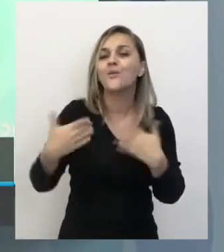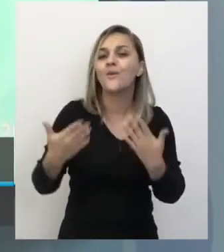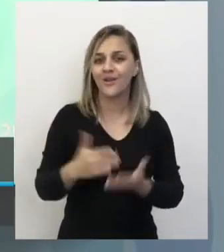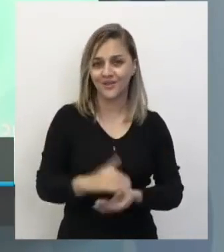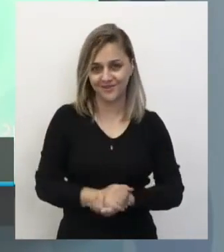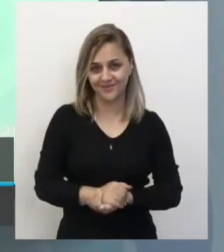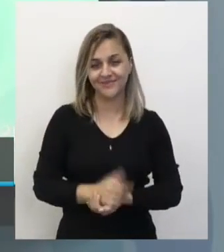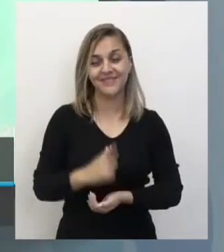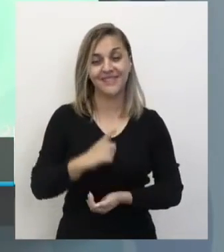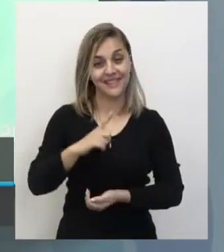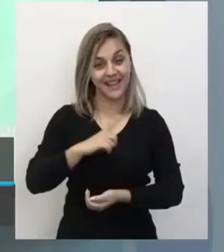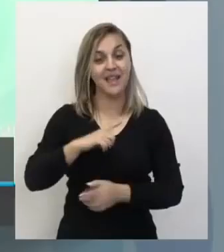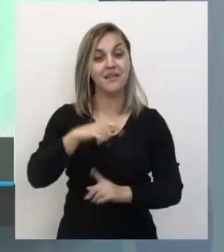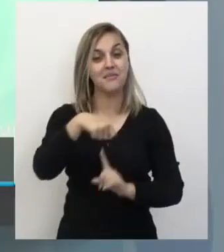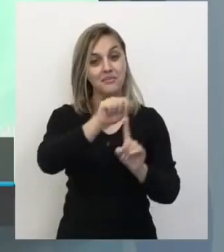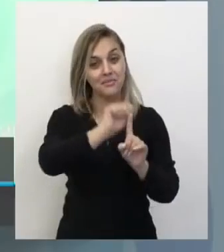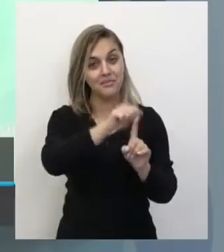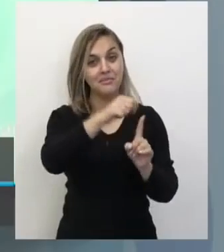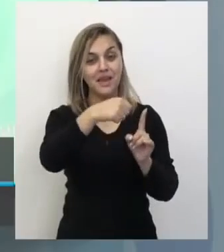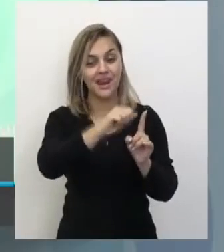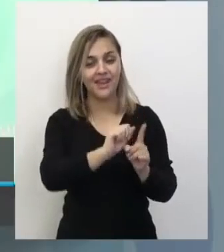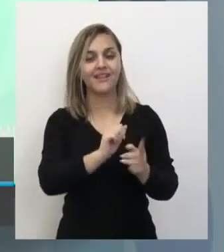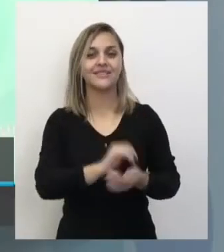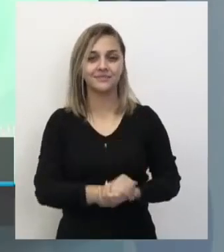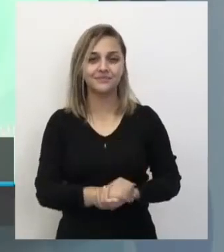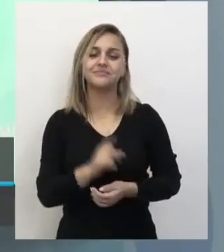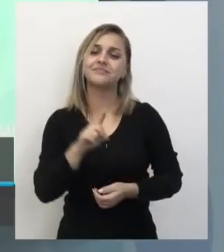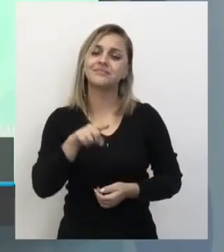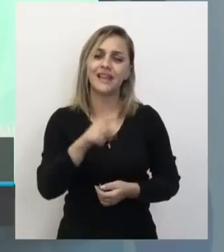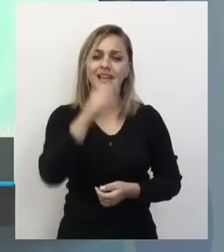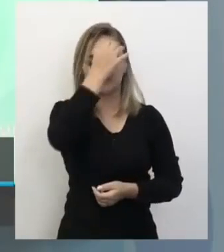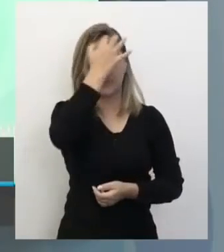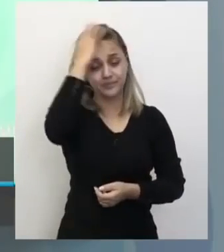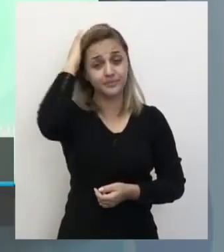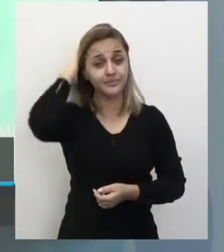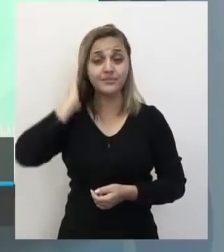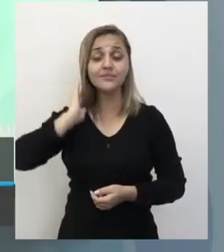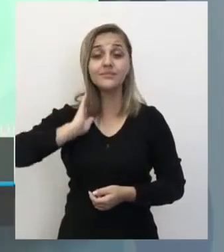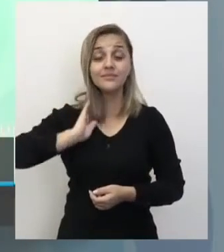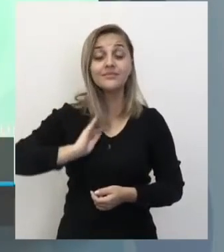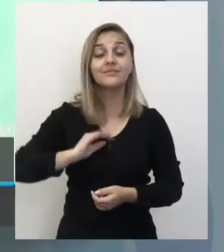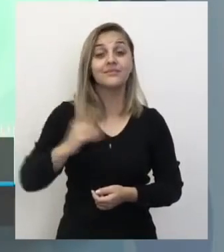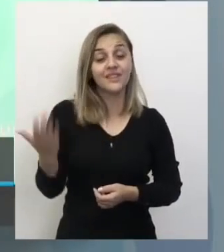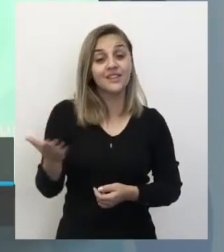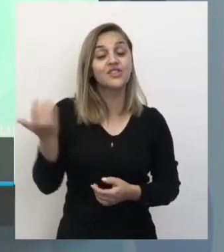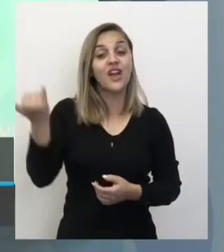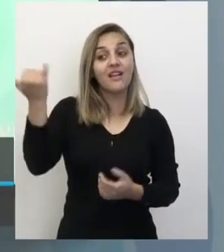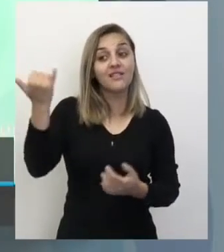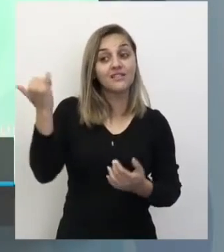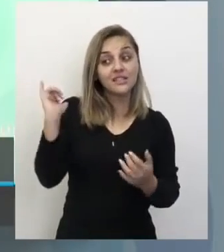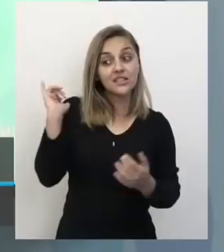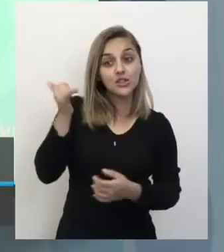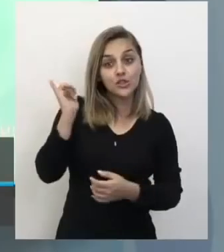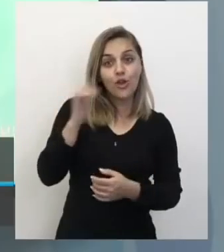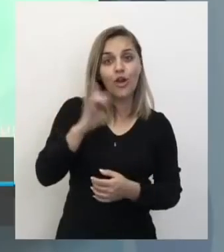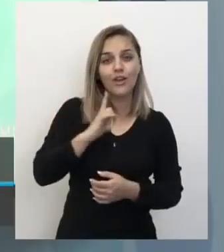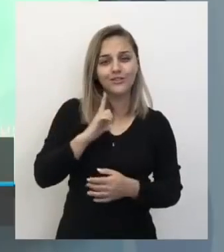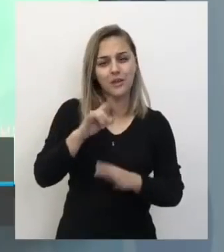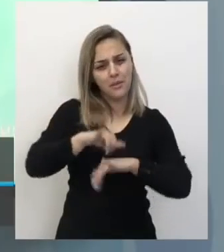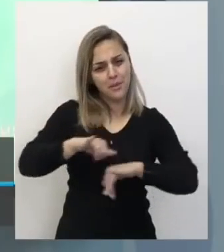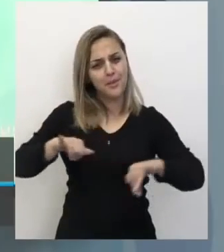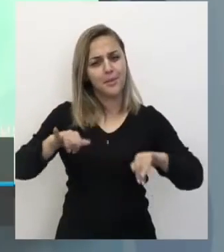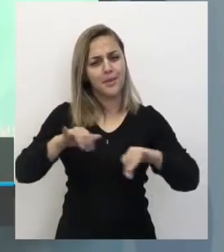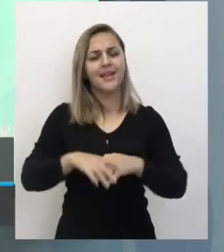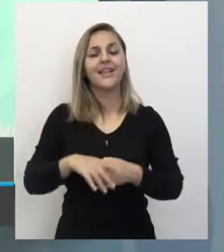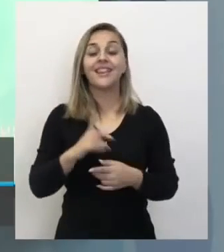aqui no litoral. Então, assim, diz que conta aí uma história que tem um negócio lá que é chamado de sopa d'água. Não sei se você que